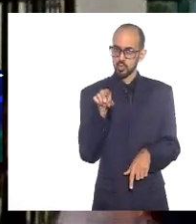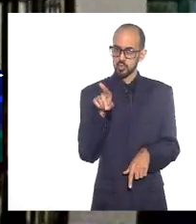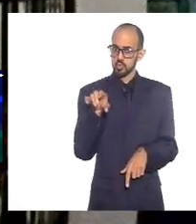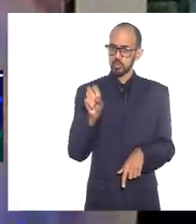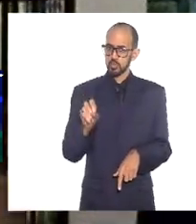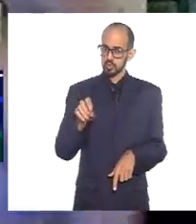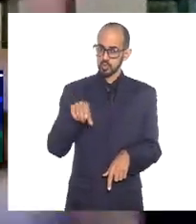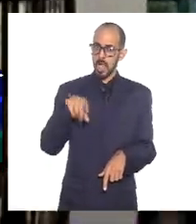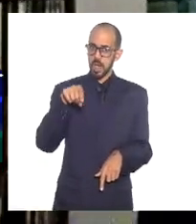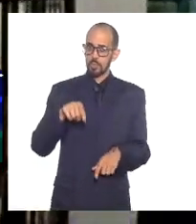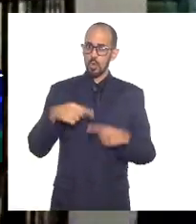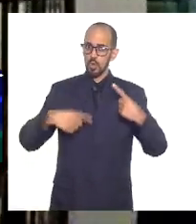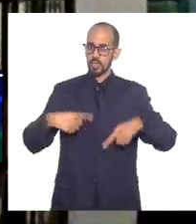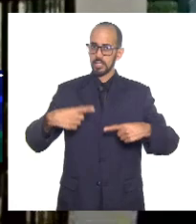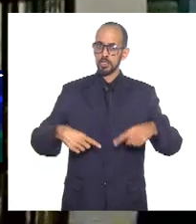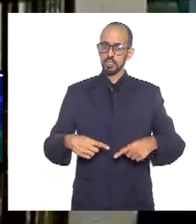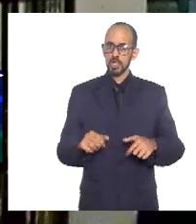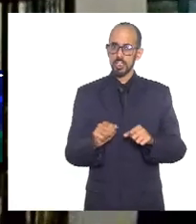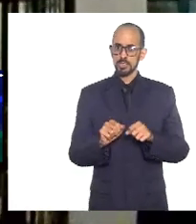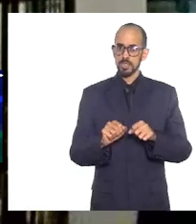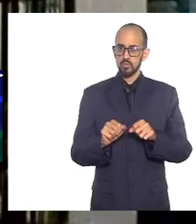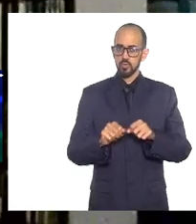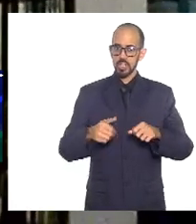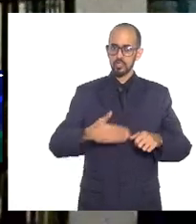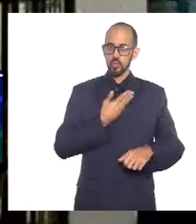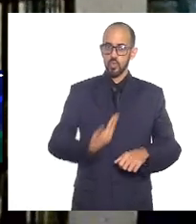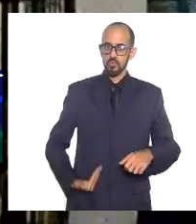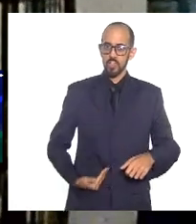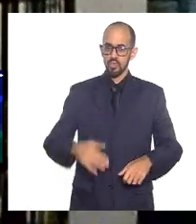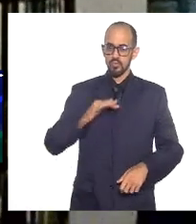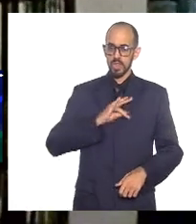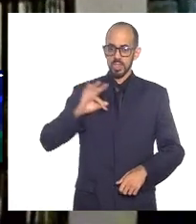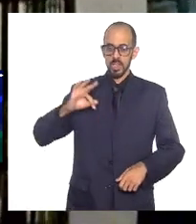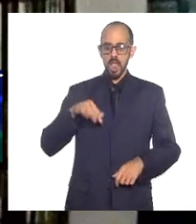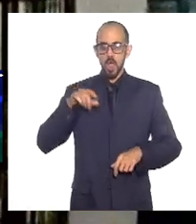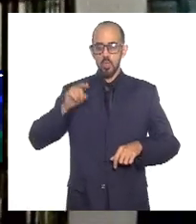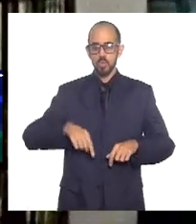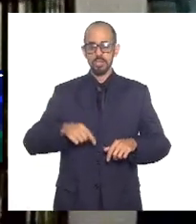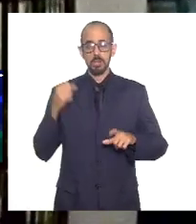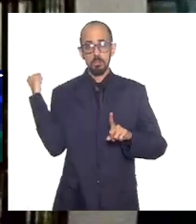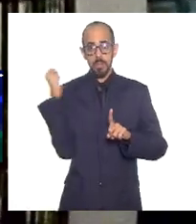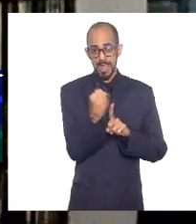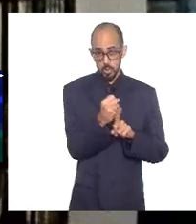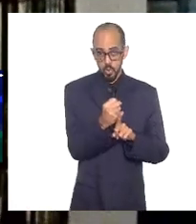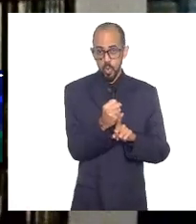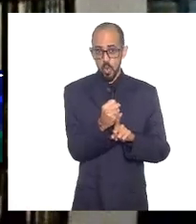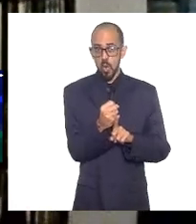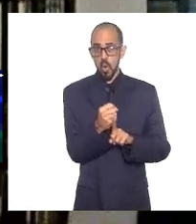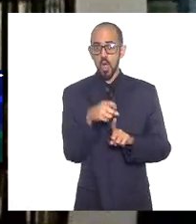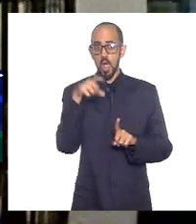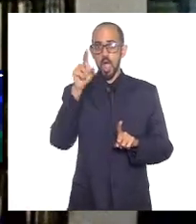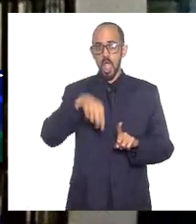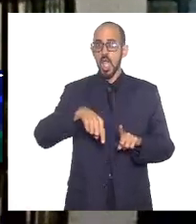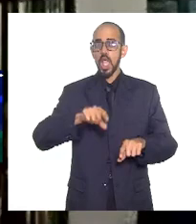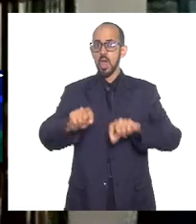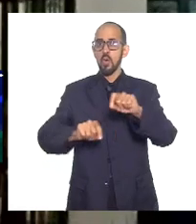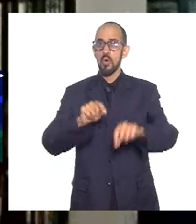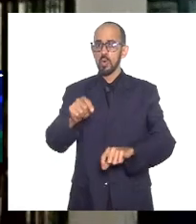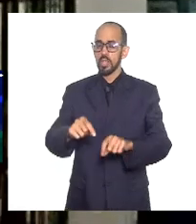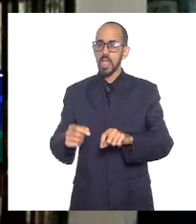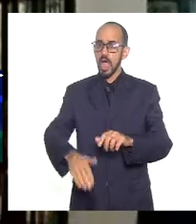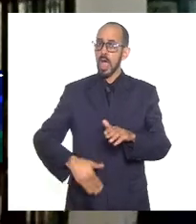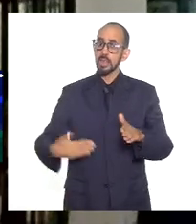a política do governo federal, o que se matou? Se matou até